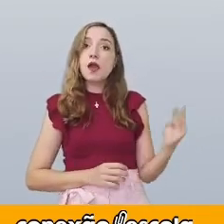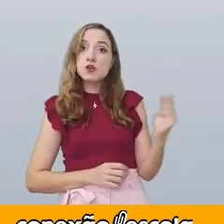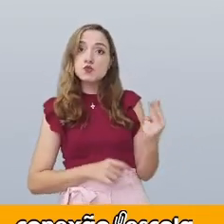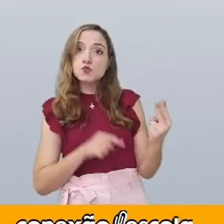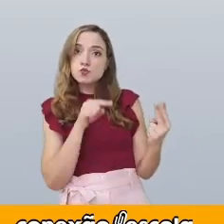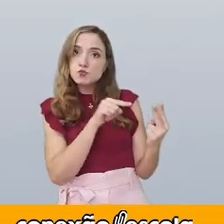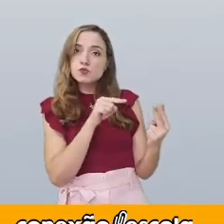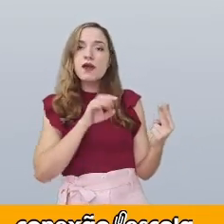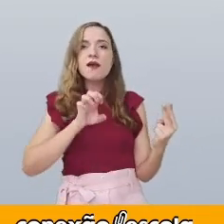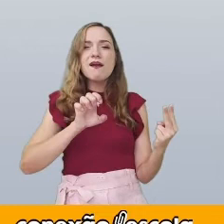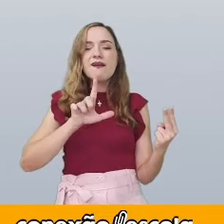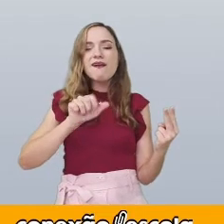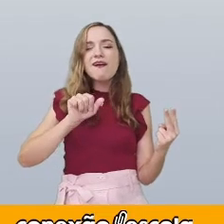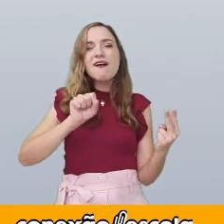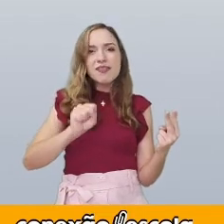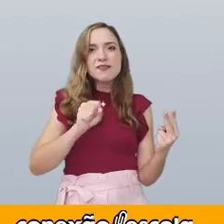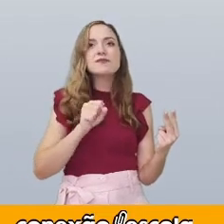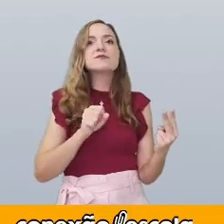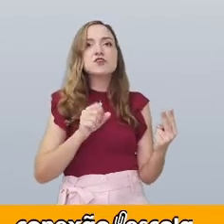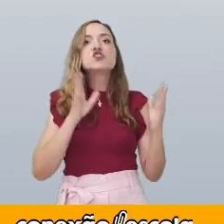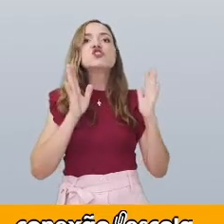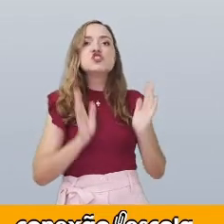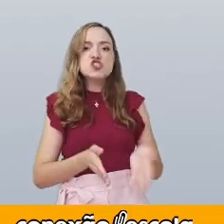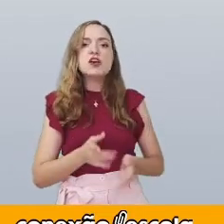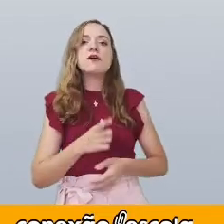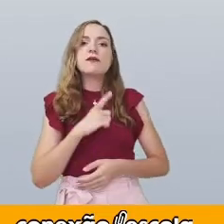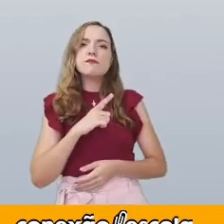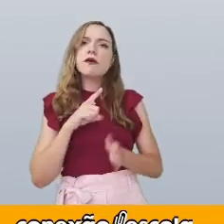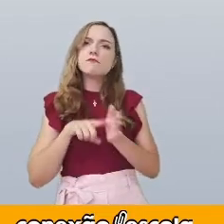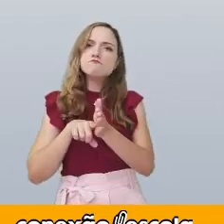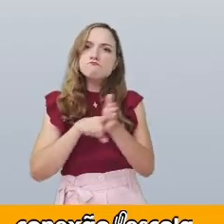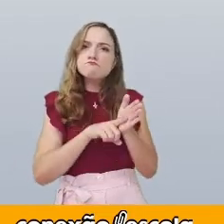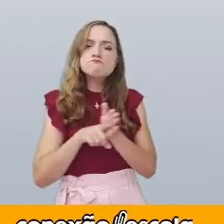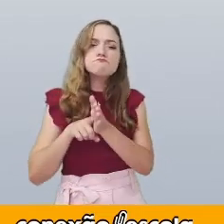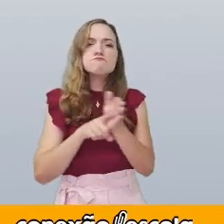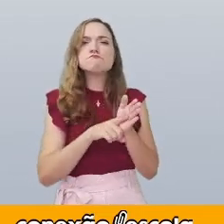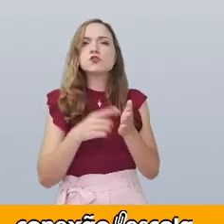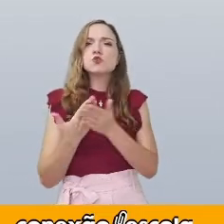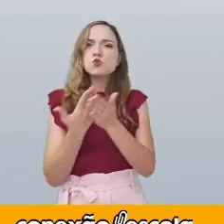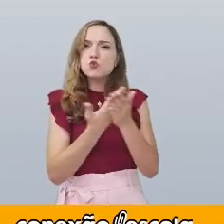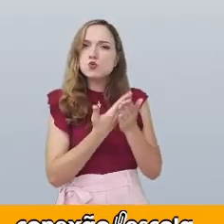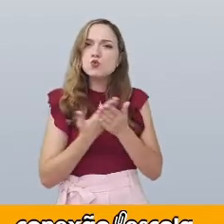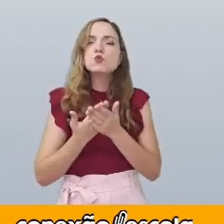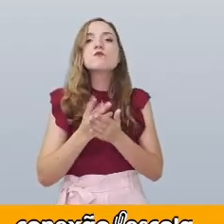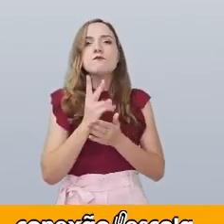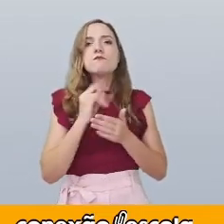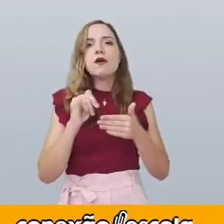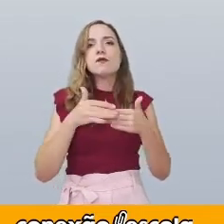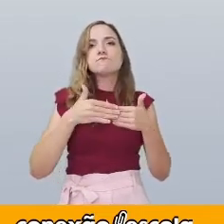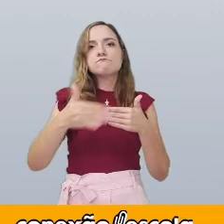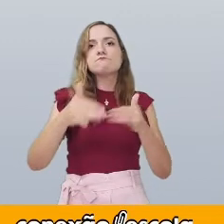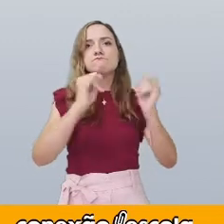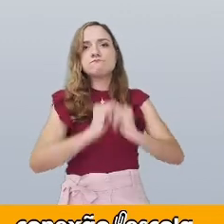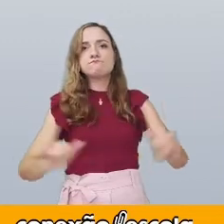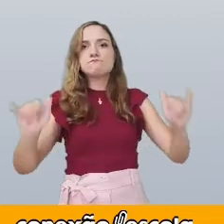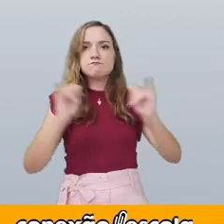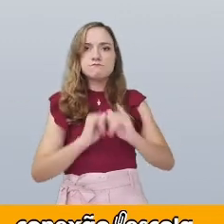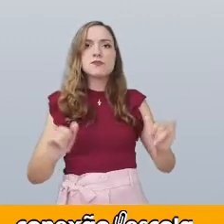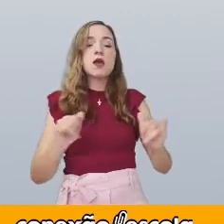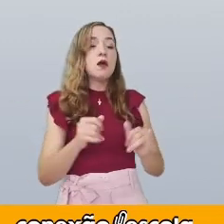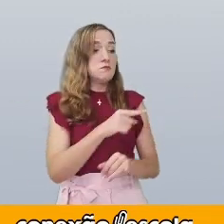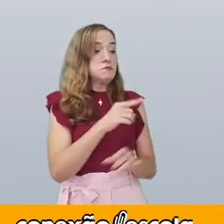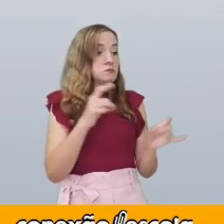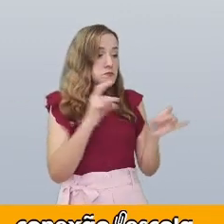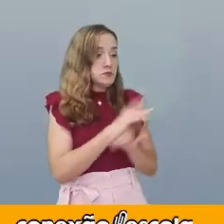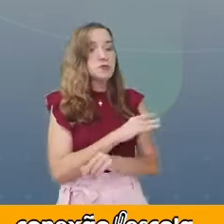Elas já estão na fase de testes deste estudo e pretendem divulgá-lo assim que